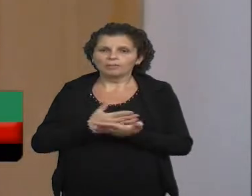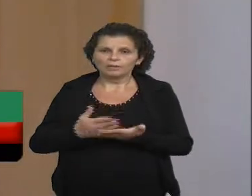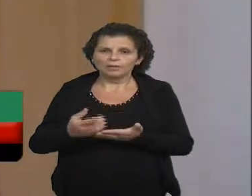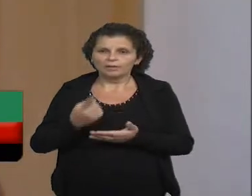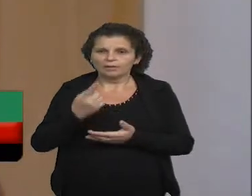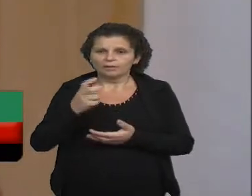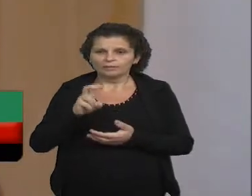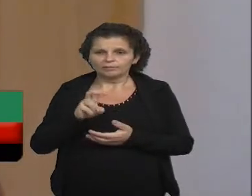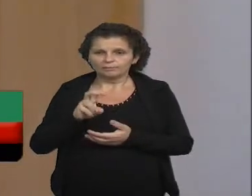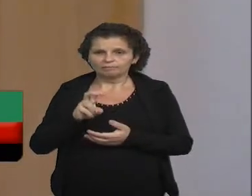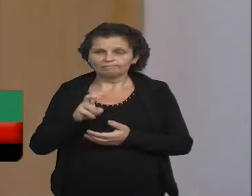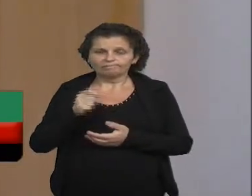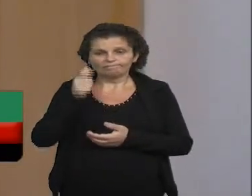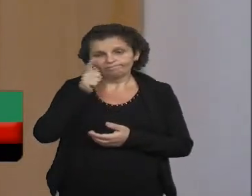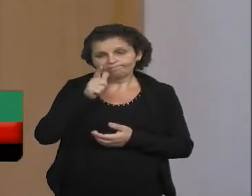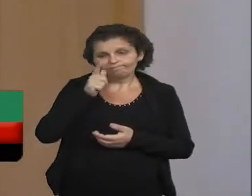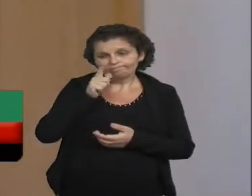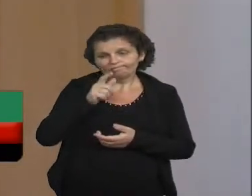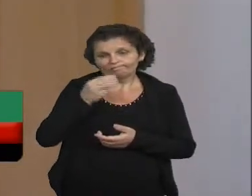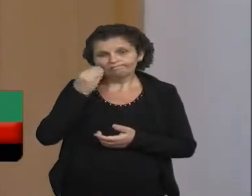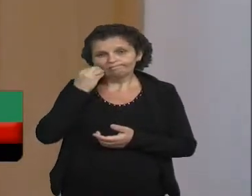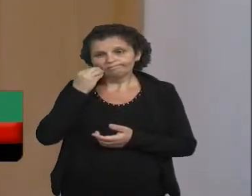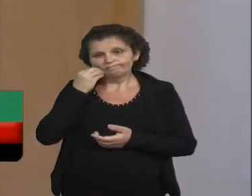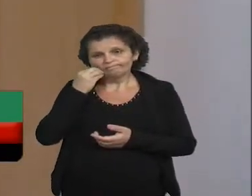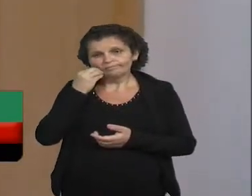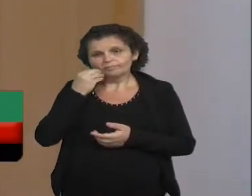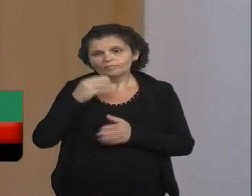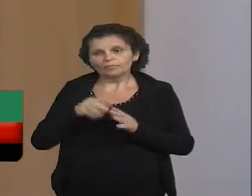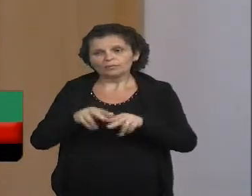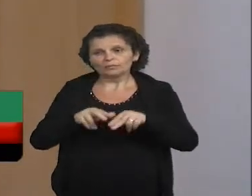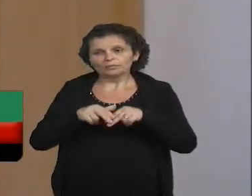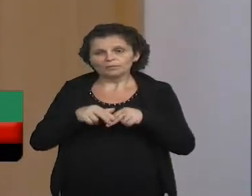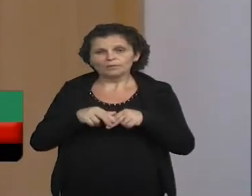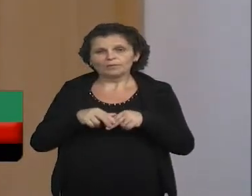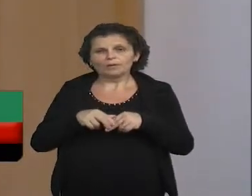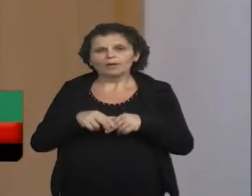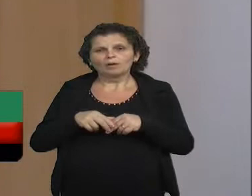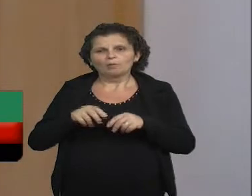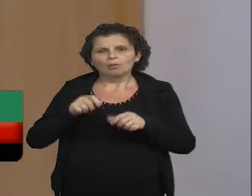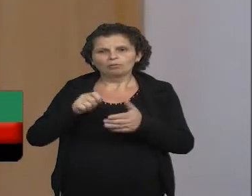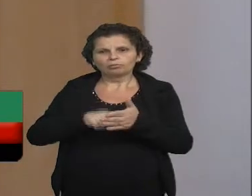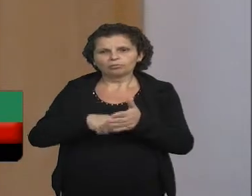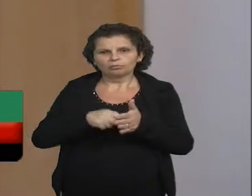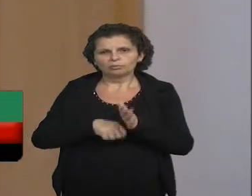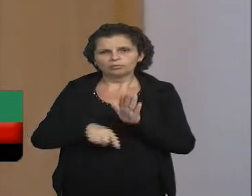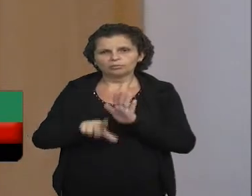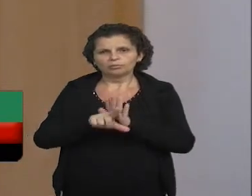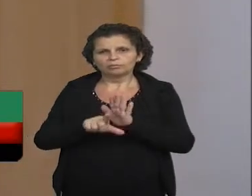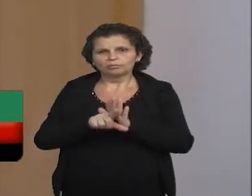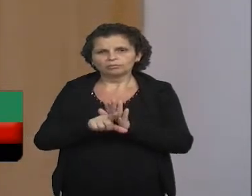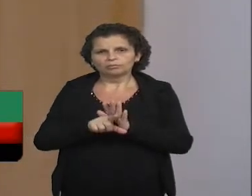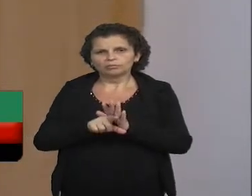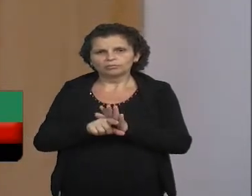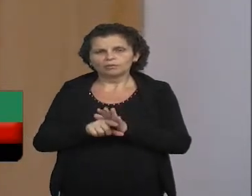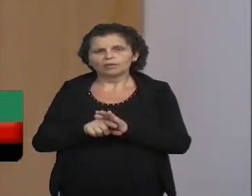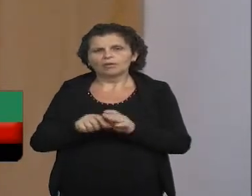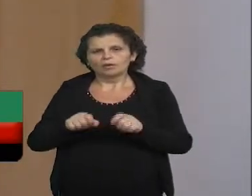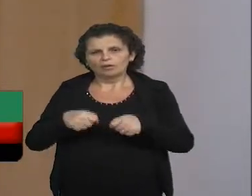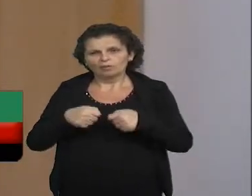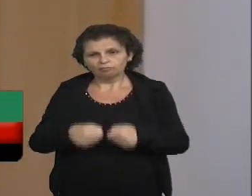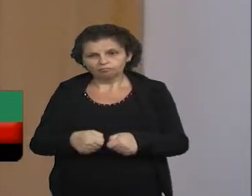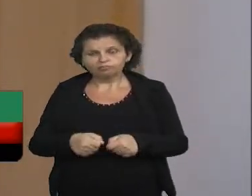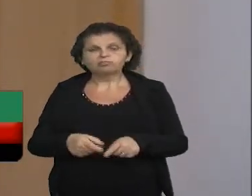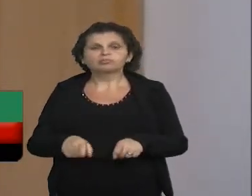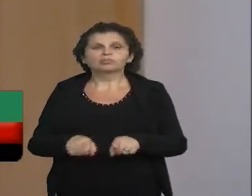Vamos ver se eu consigo, mas se eu vou atrás, de acordo com a lei, porque eu posso contestar isso judicialmente. Então, eu vou fazer isso,